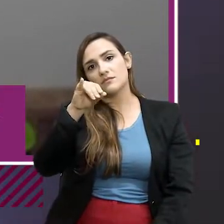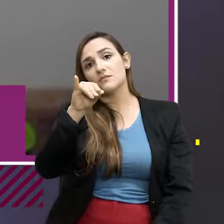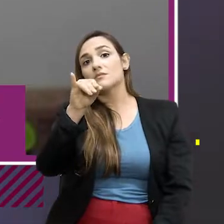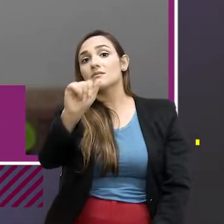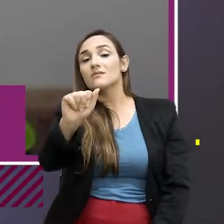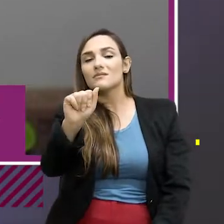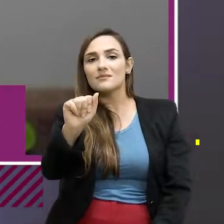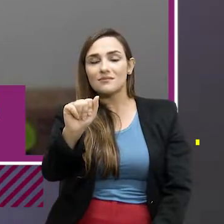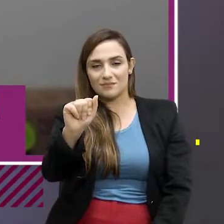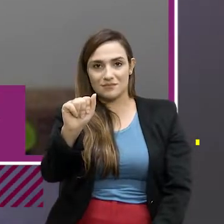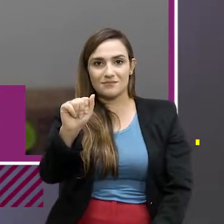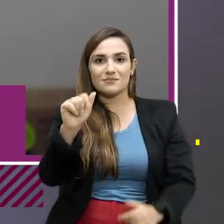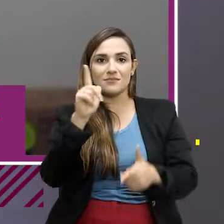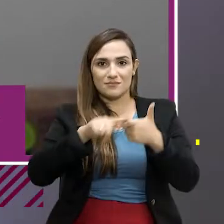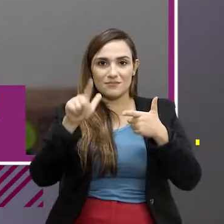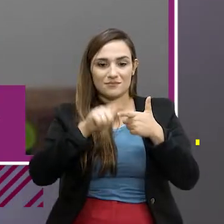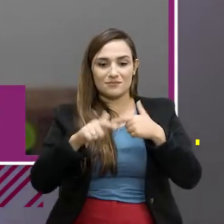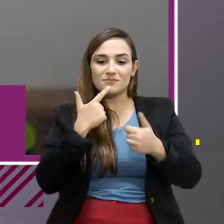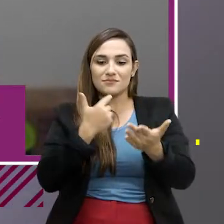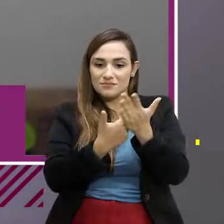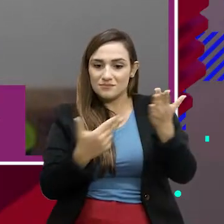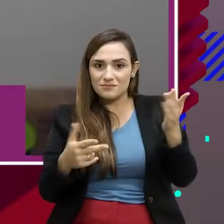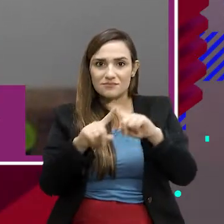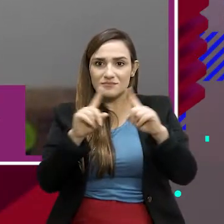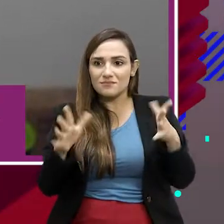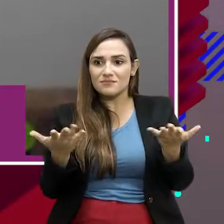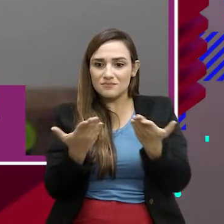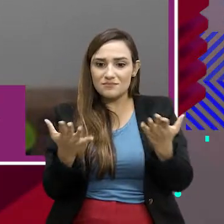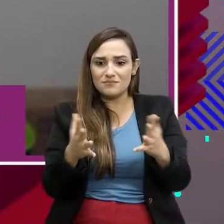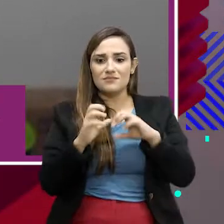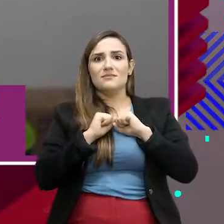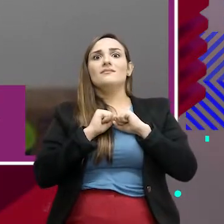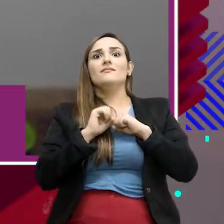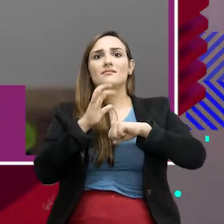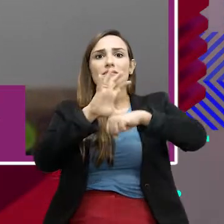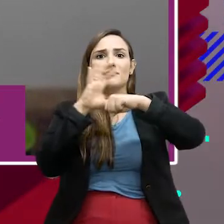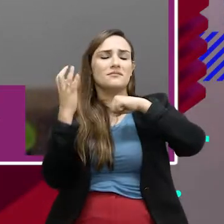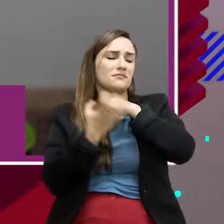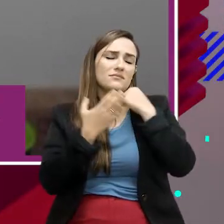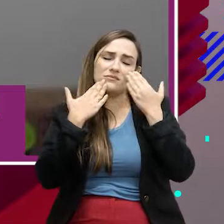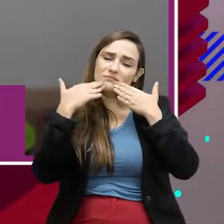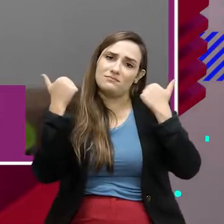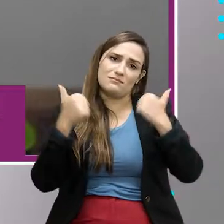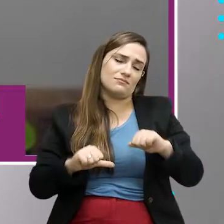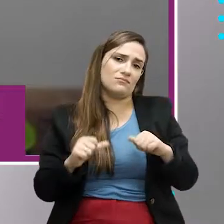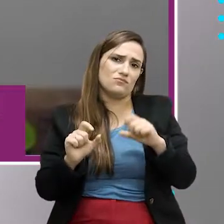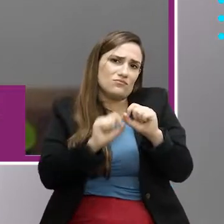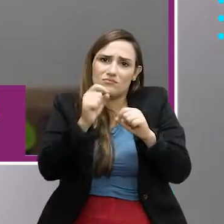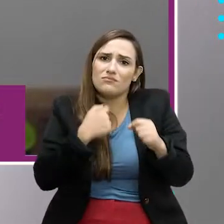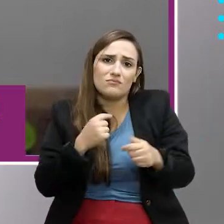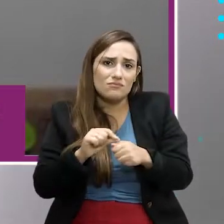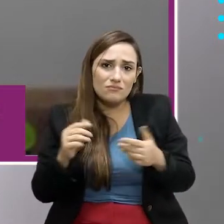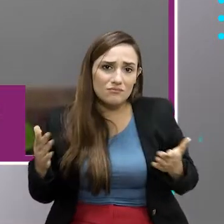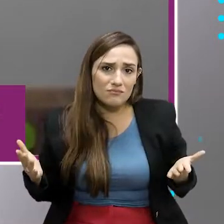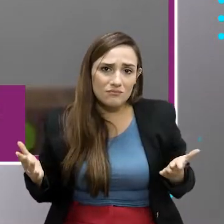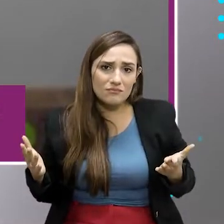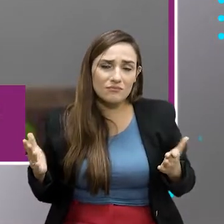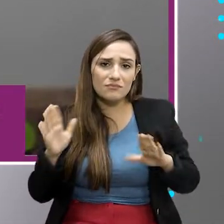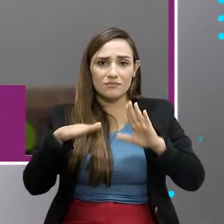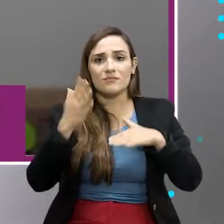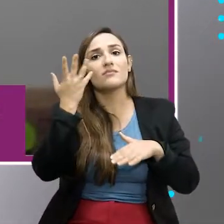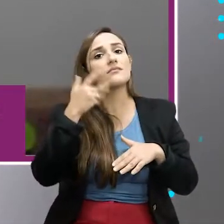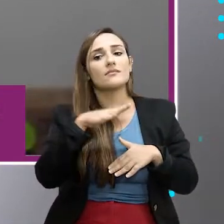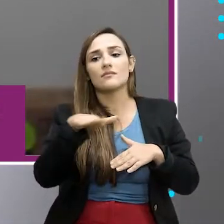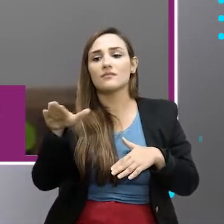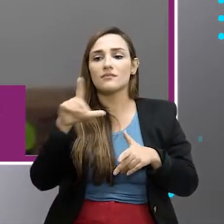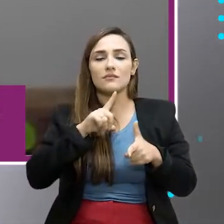está fazendo um tratamento de leucemia, por exemplo, tem uma chance grande de curar, mas agora tem essa doença respiratória, ocupando